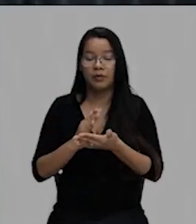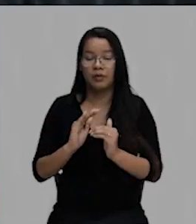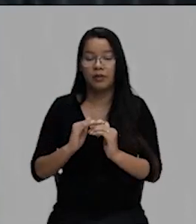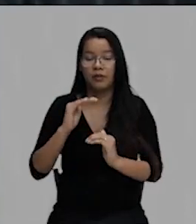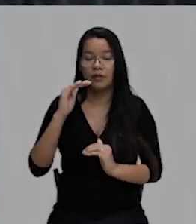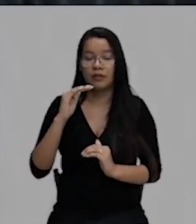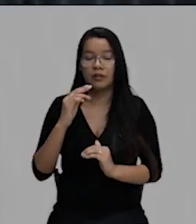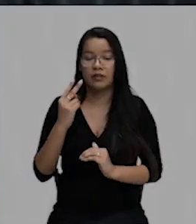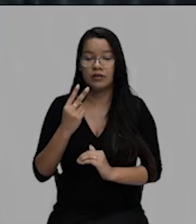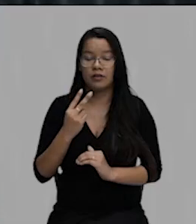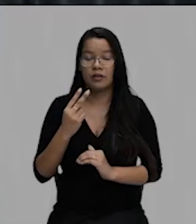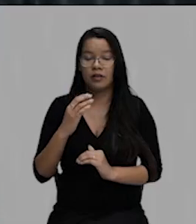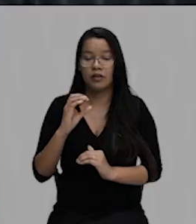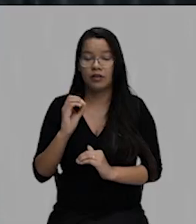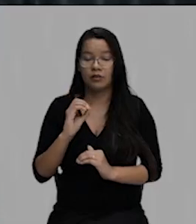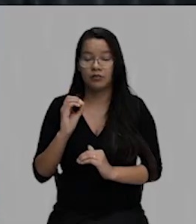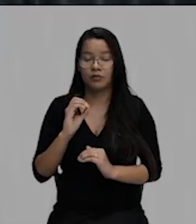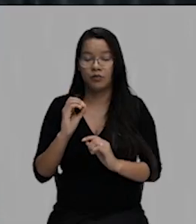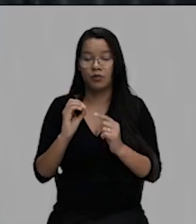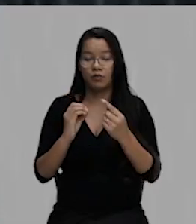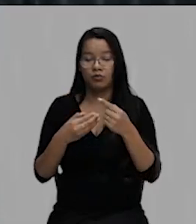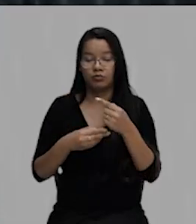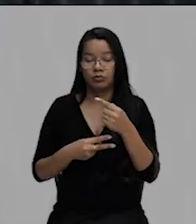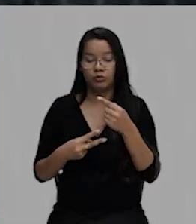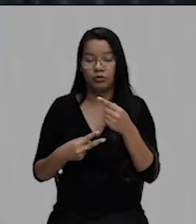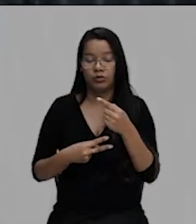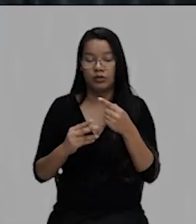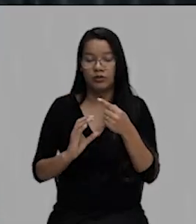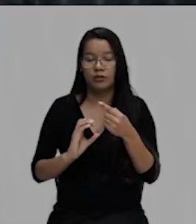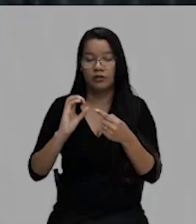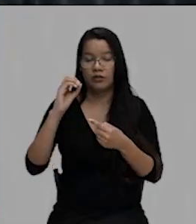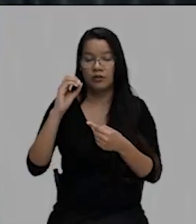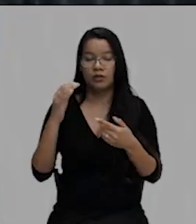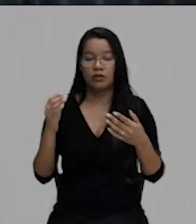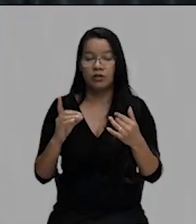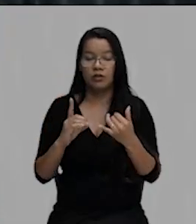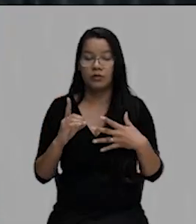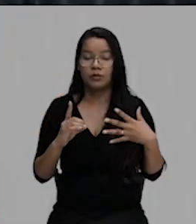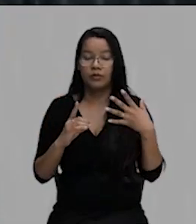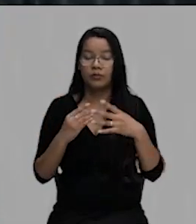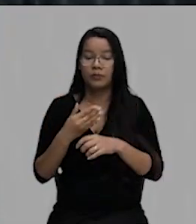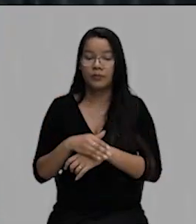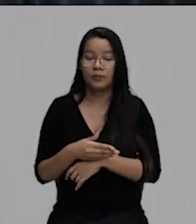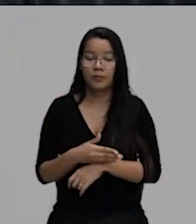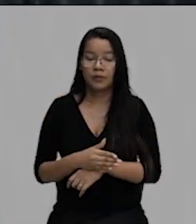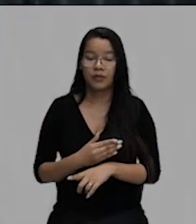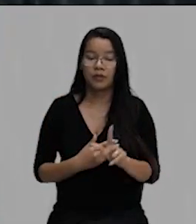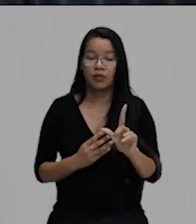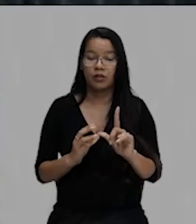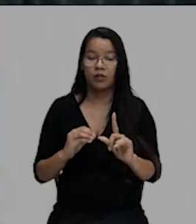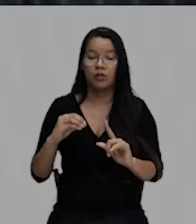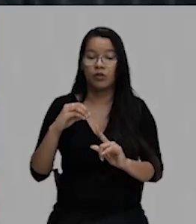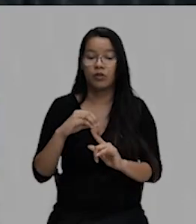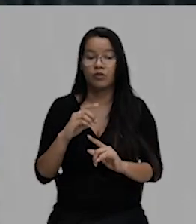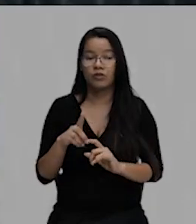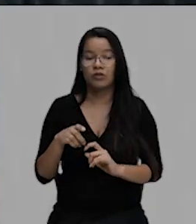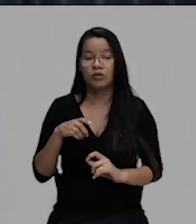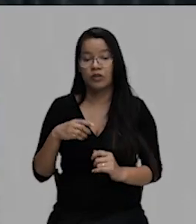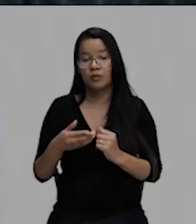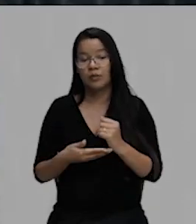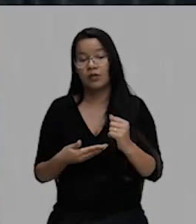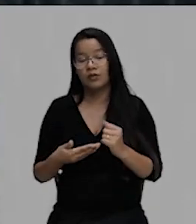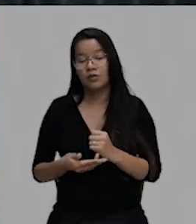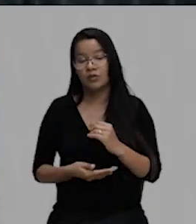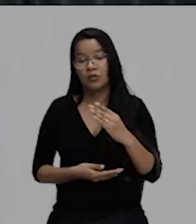De novo, aplicando a definição. Vai ficar agora log de x na base 4 igual a 3 elevado a 1.